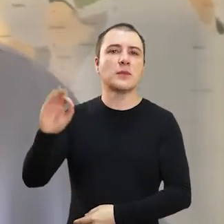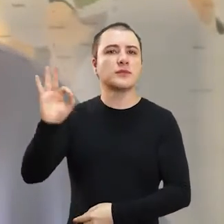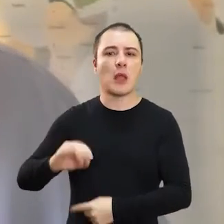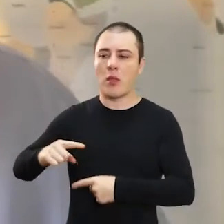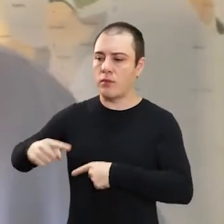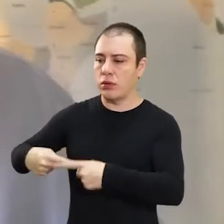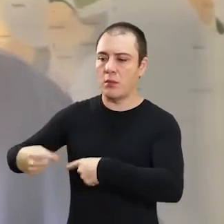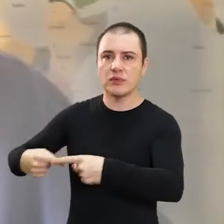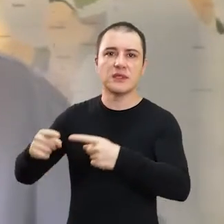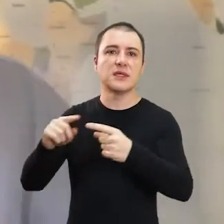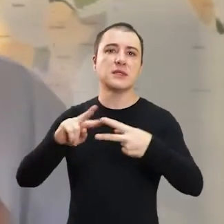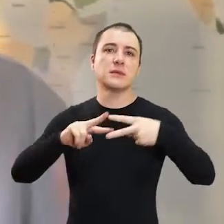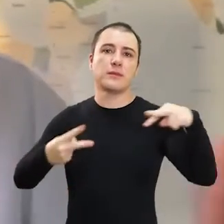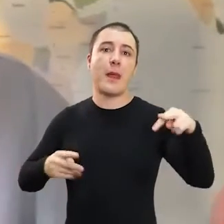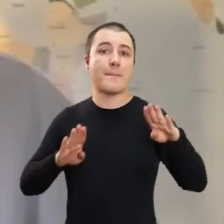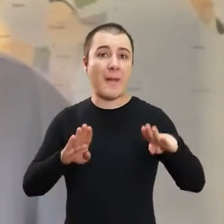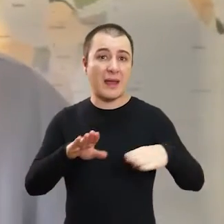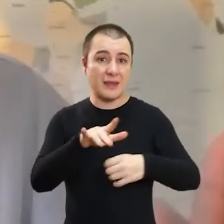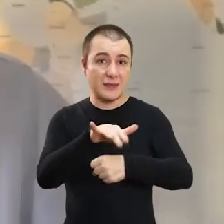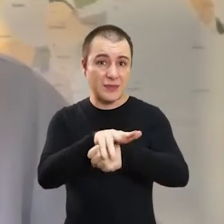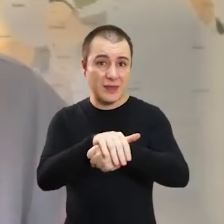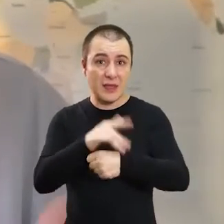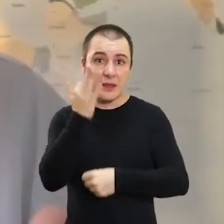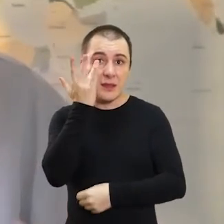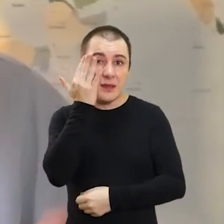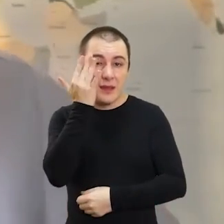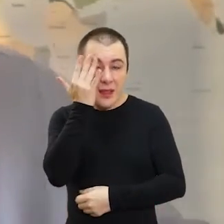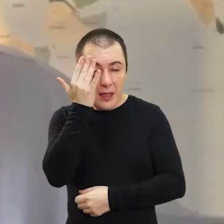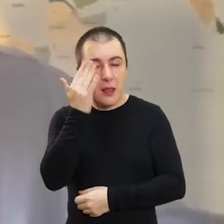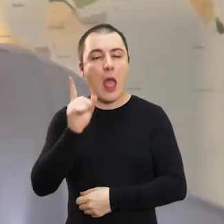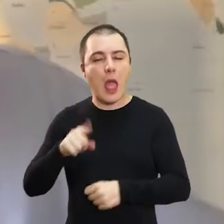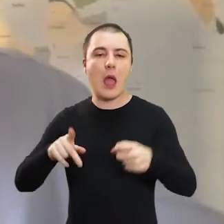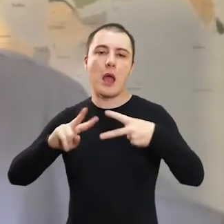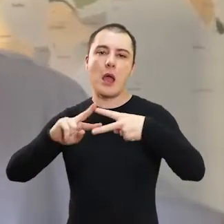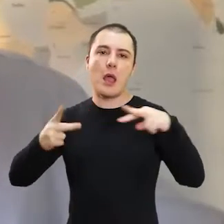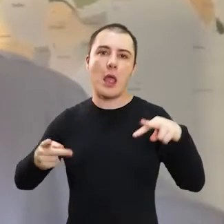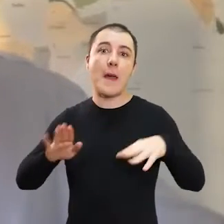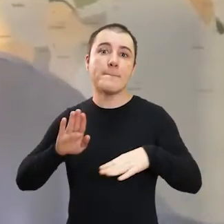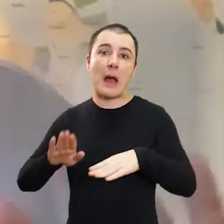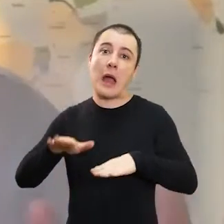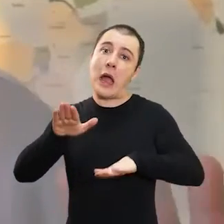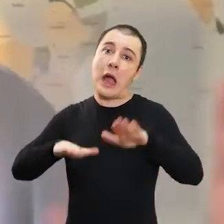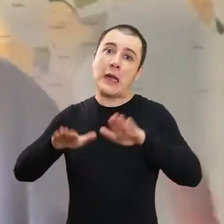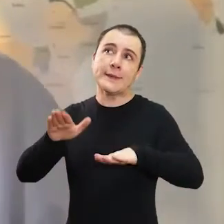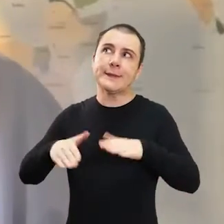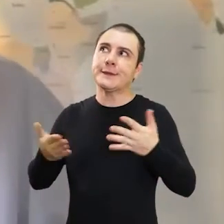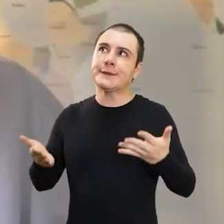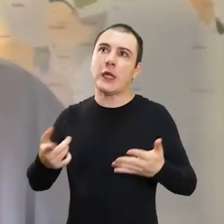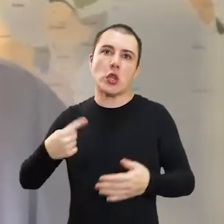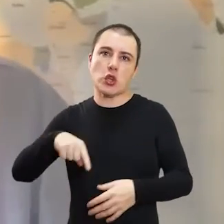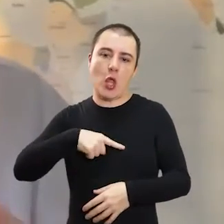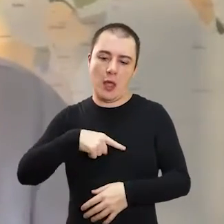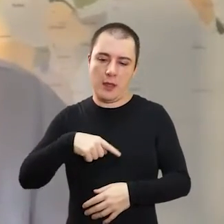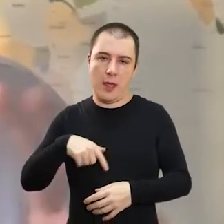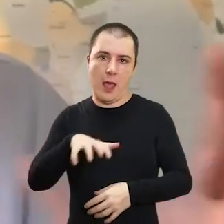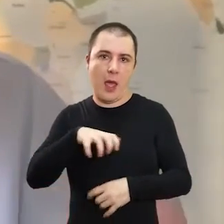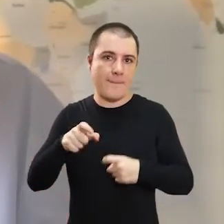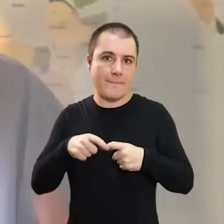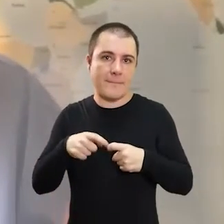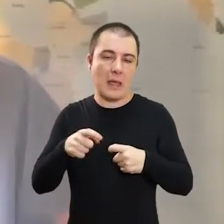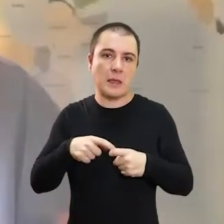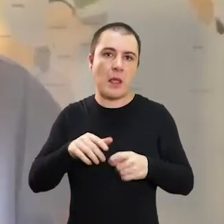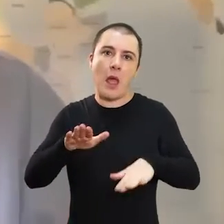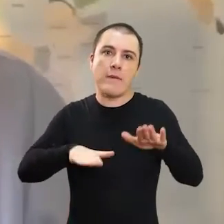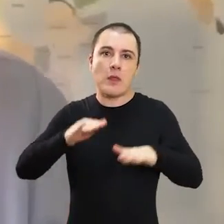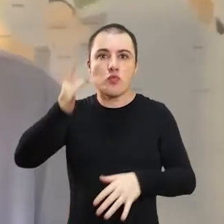dos casos. Agora, a genética do glaucoma, ela é verdadeira, é uma doença genética. Mas por coisas que ainda a medicina e a ciência